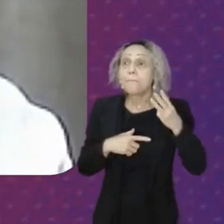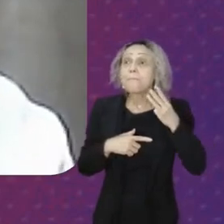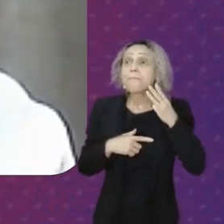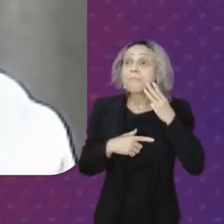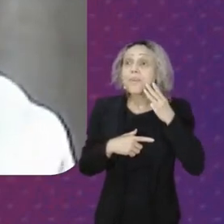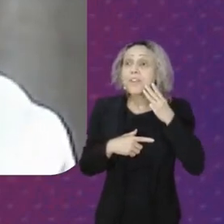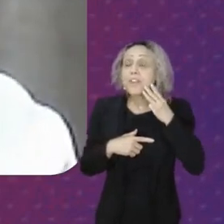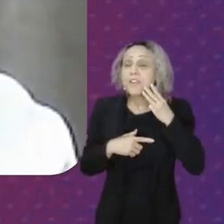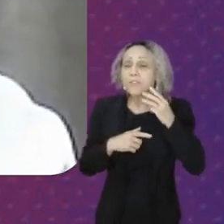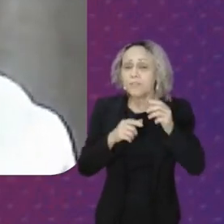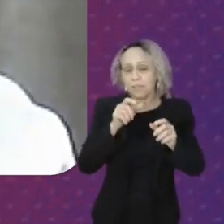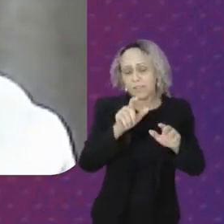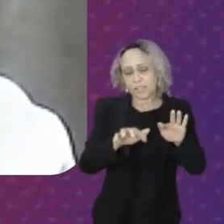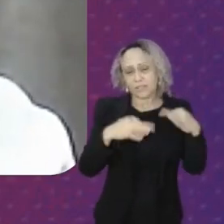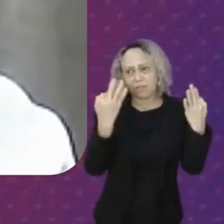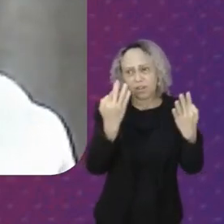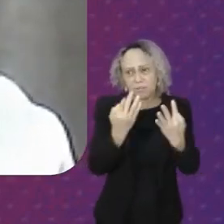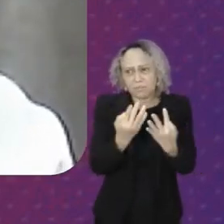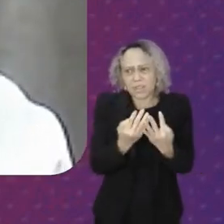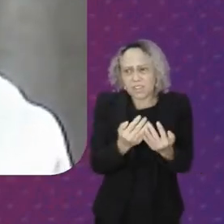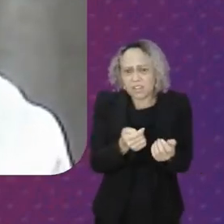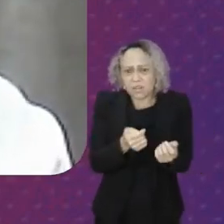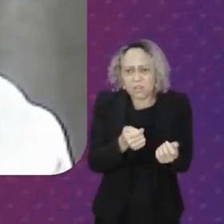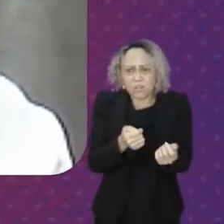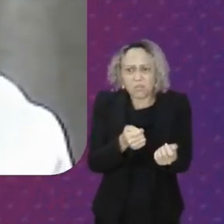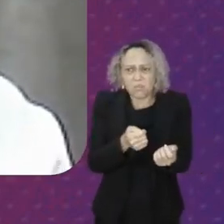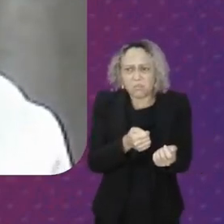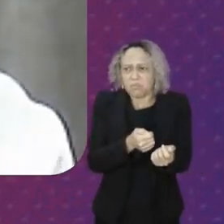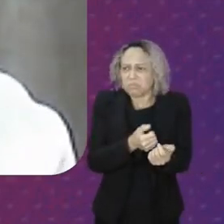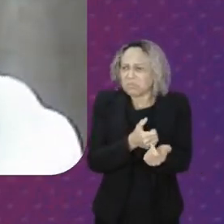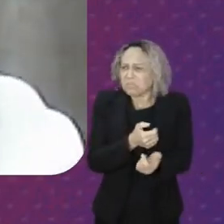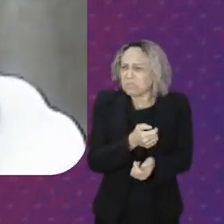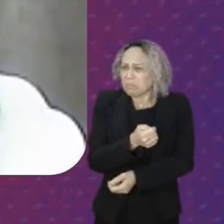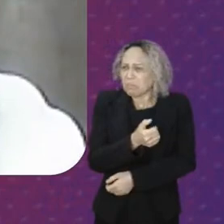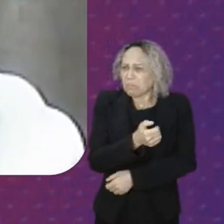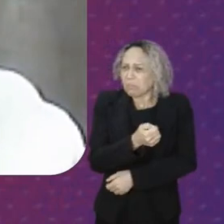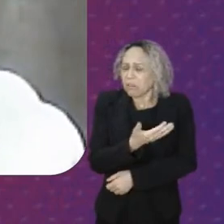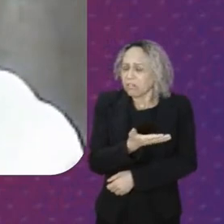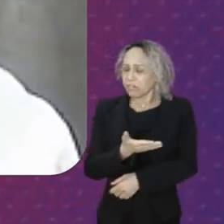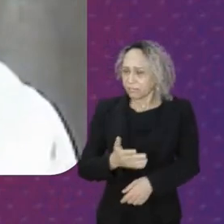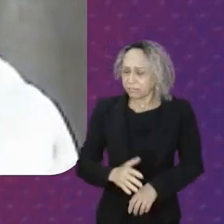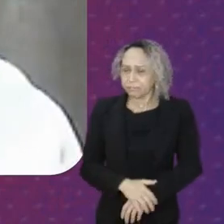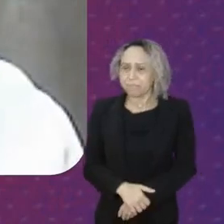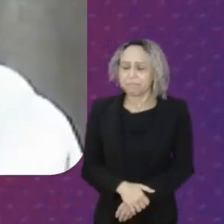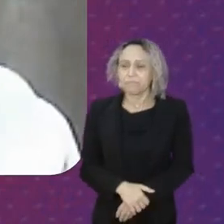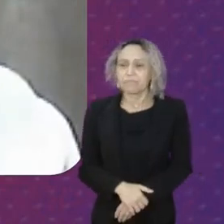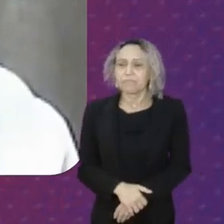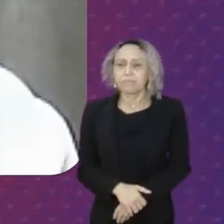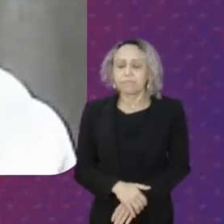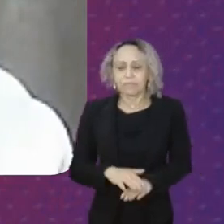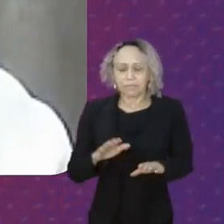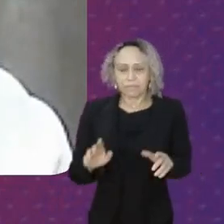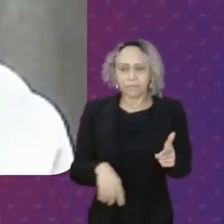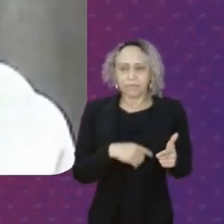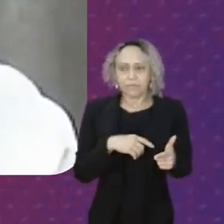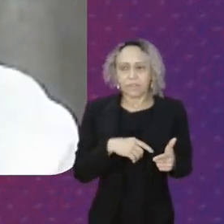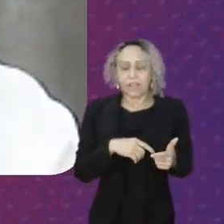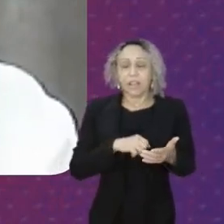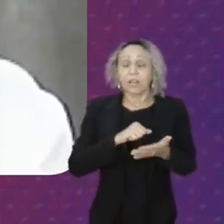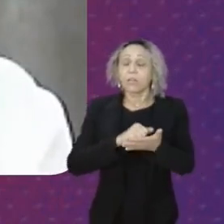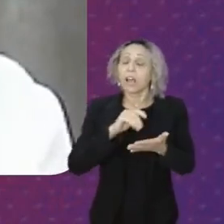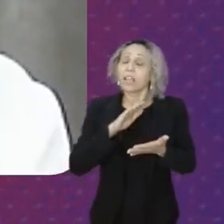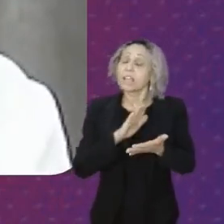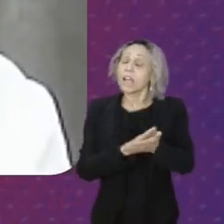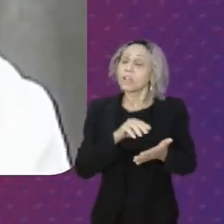famílias. Muito poucos, tá? Pois bem, então vamos lá. Segundo o Cadastro Único,